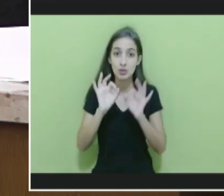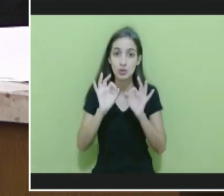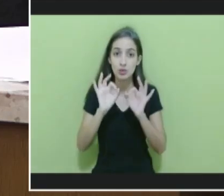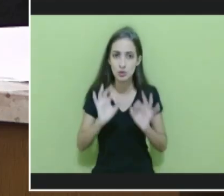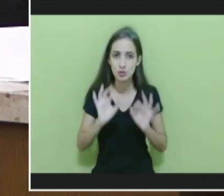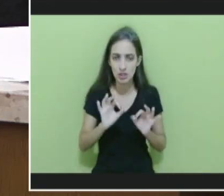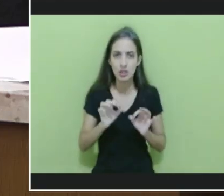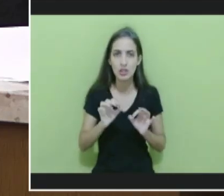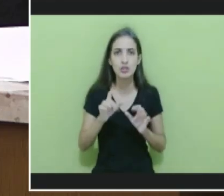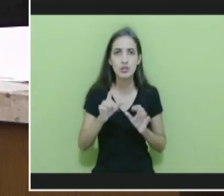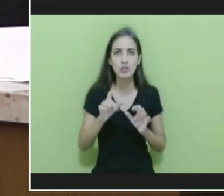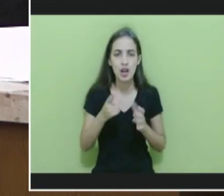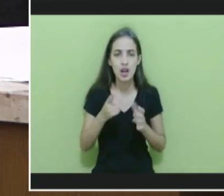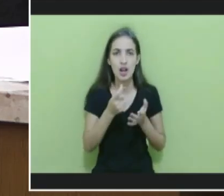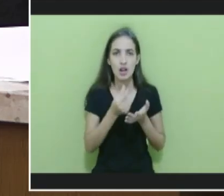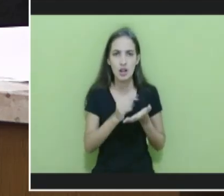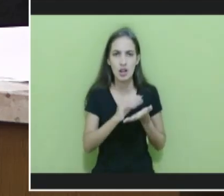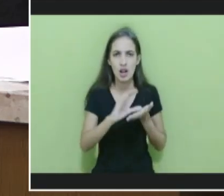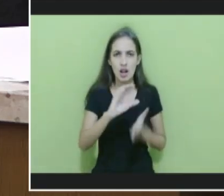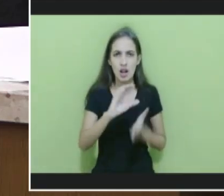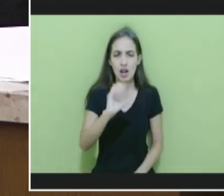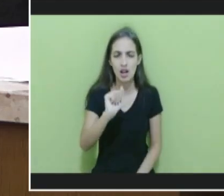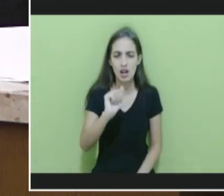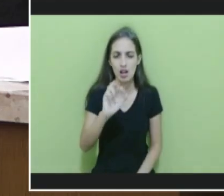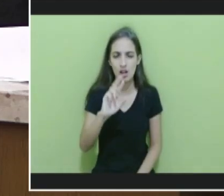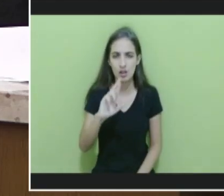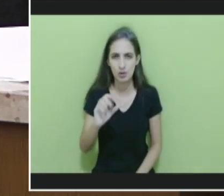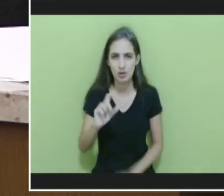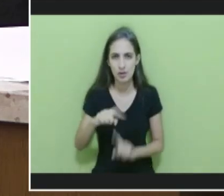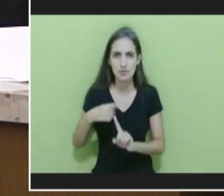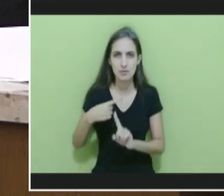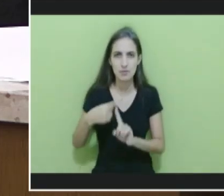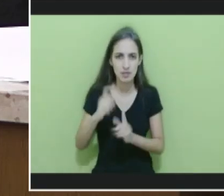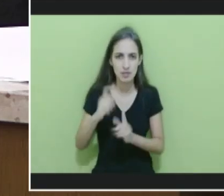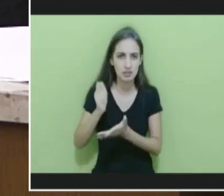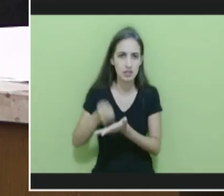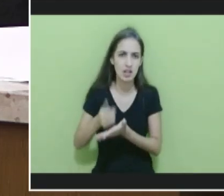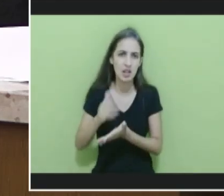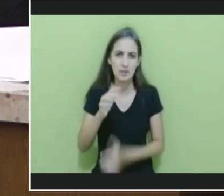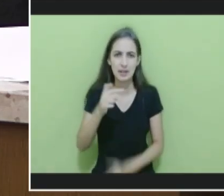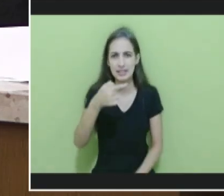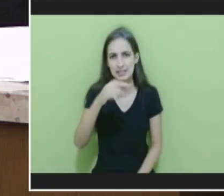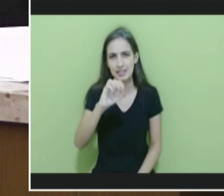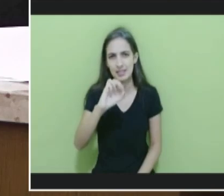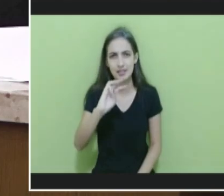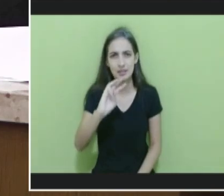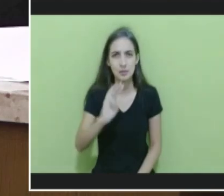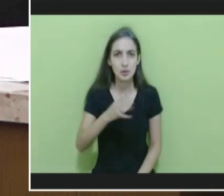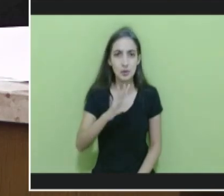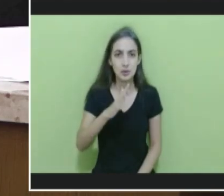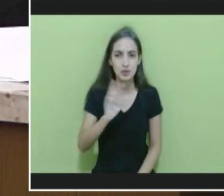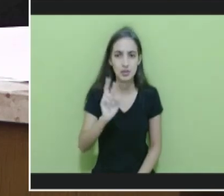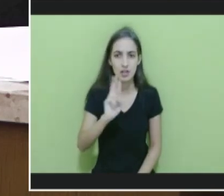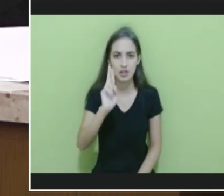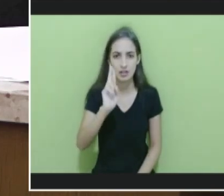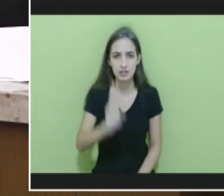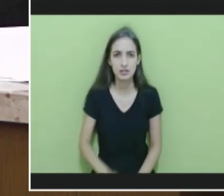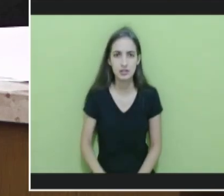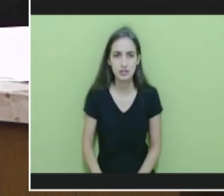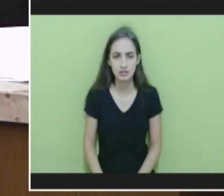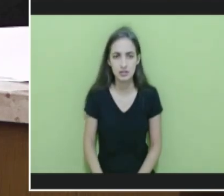para a folha. Mas aí seriam 68, 70 milhões de reais repassados para o Fundo de